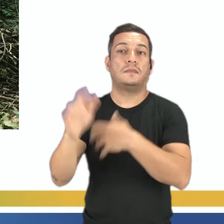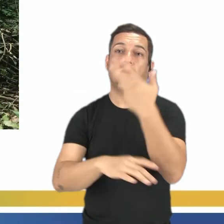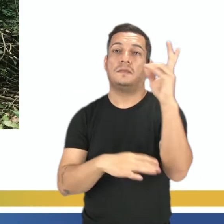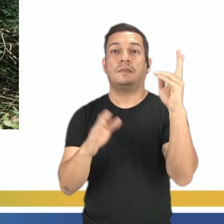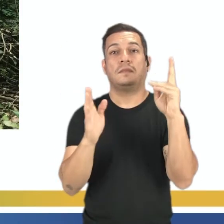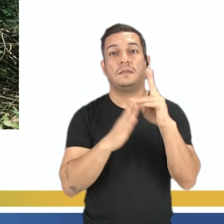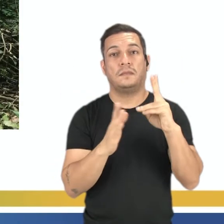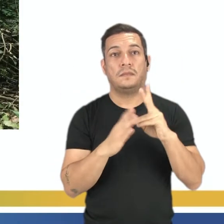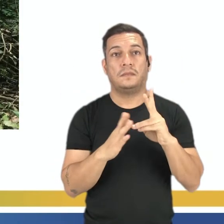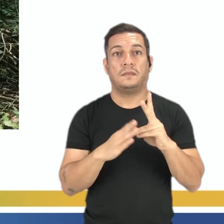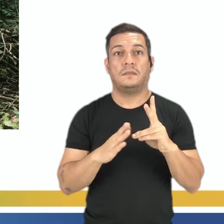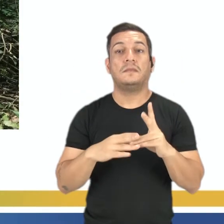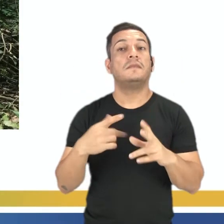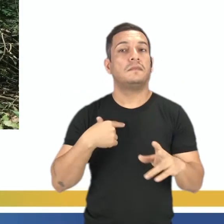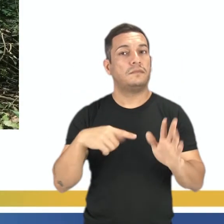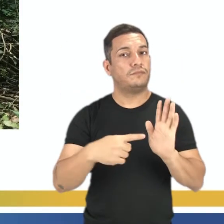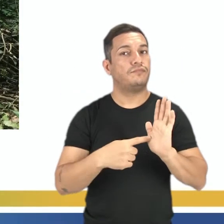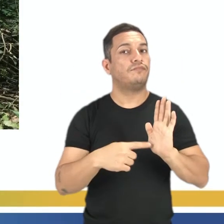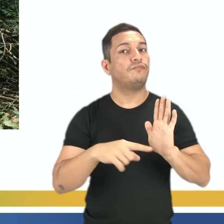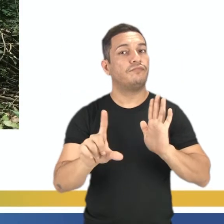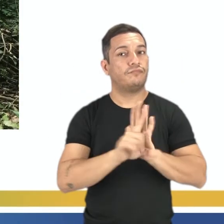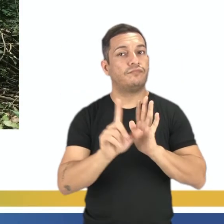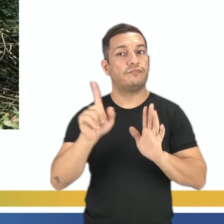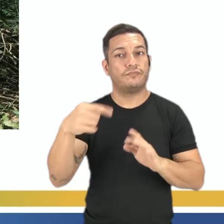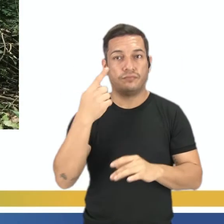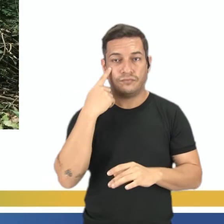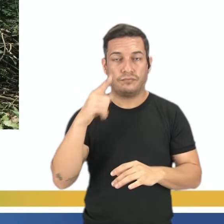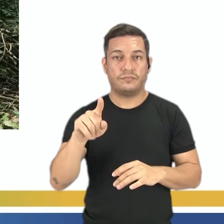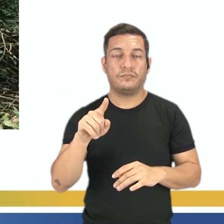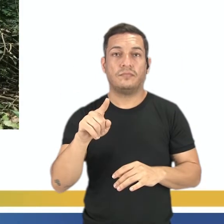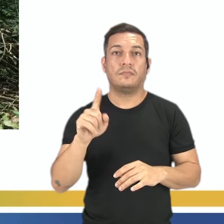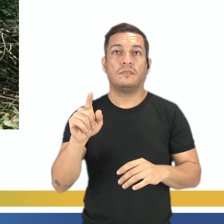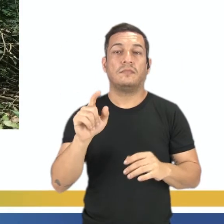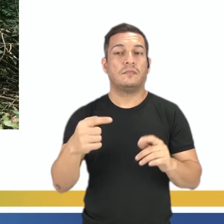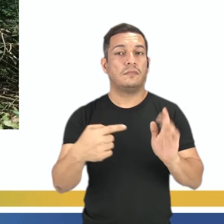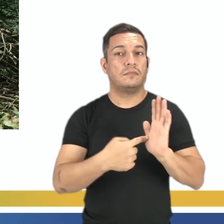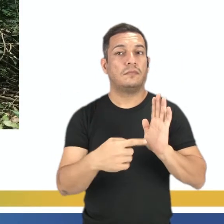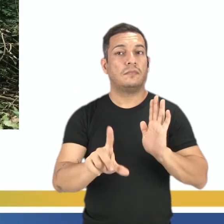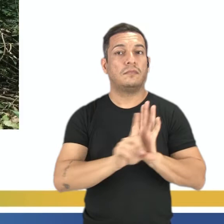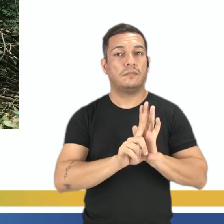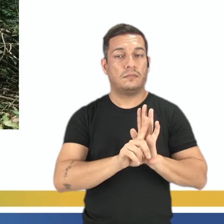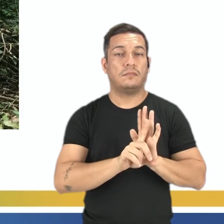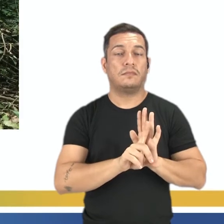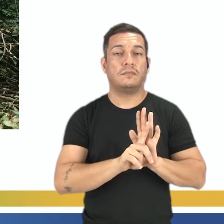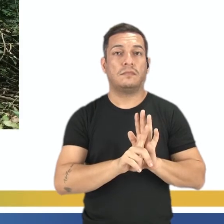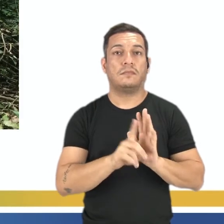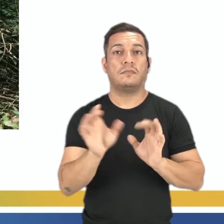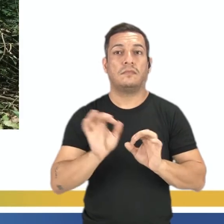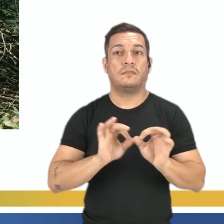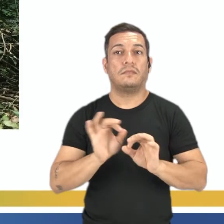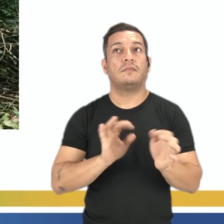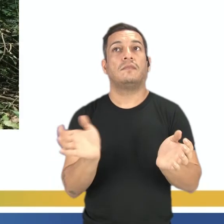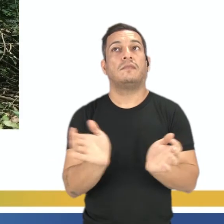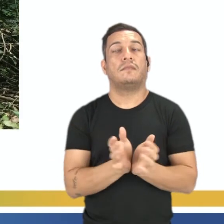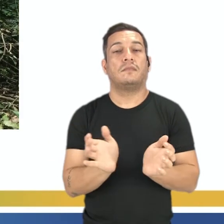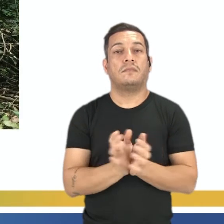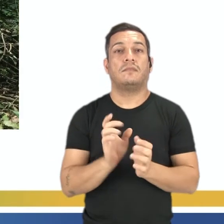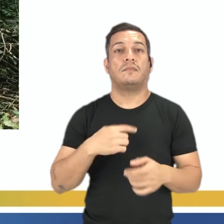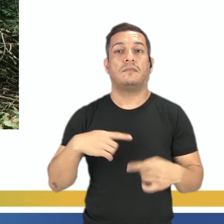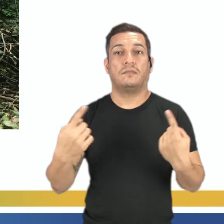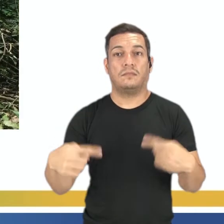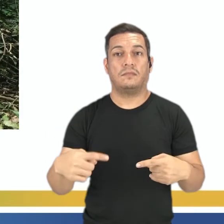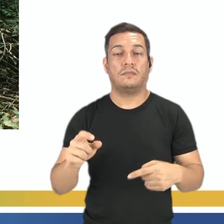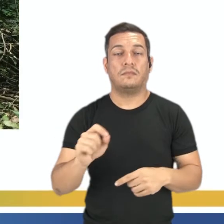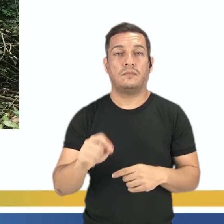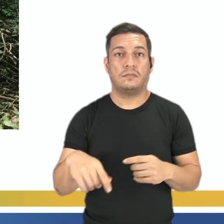índios, né, e tá na lei, né, nós vamos ver daqui a pouco, né, que isso está na lei. Então eles formam em grupos para